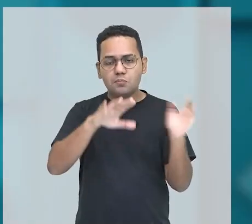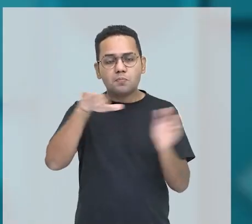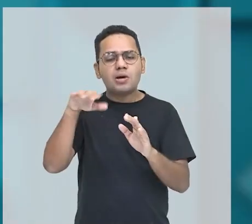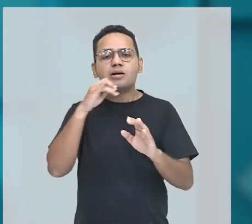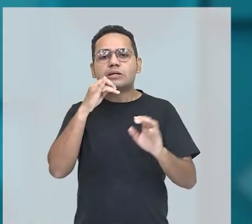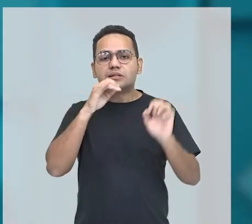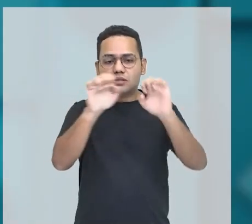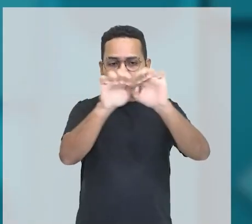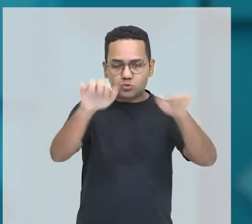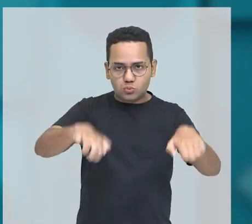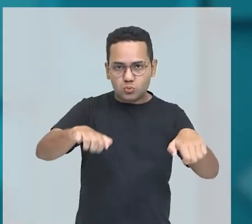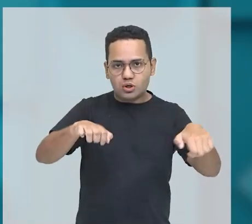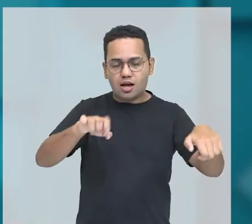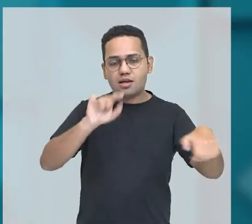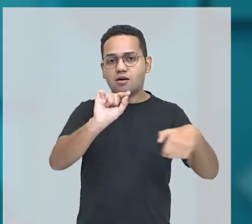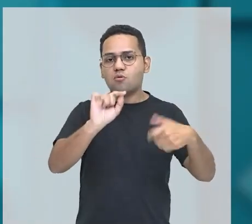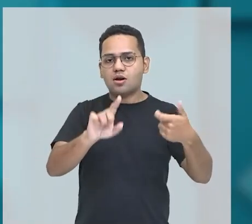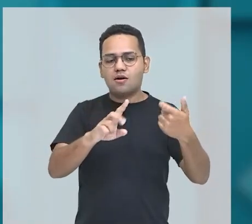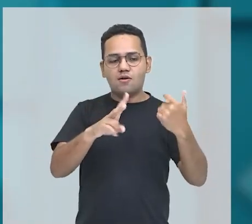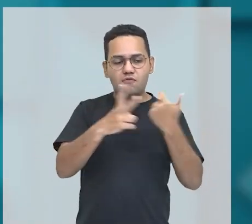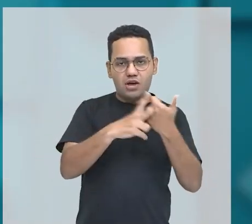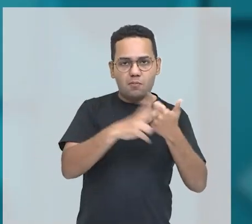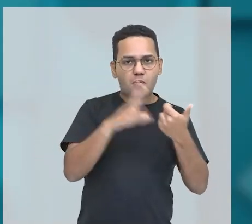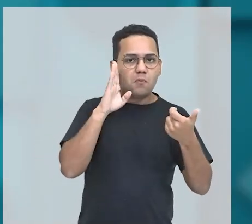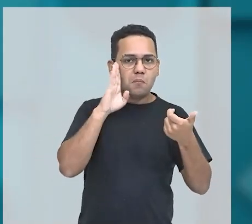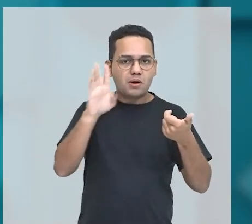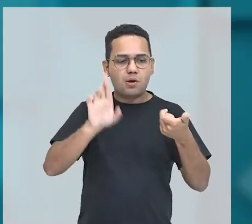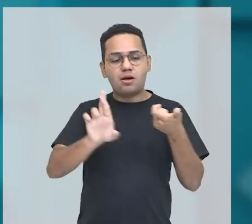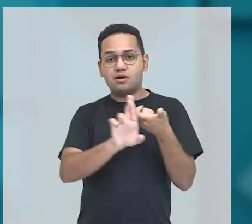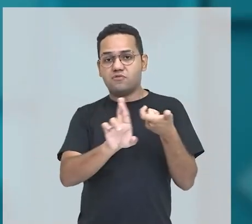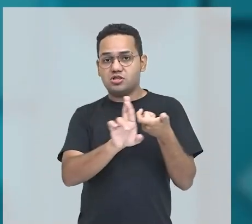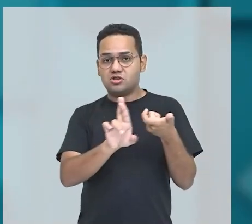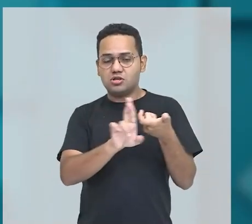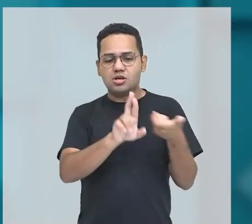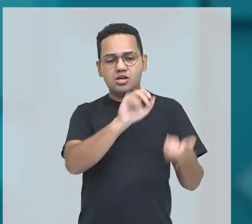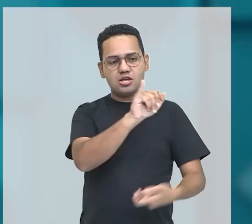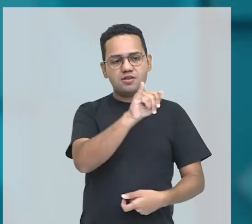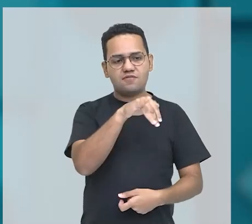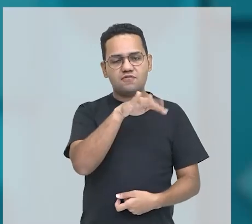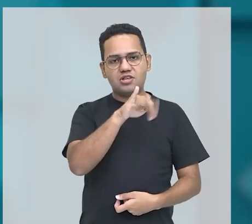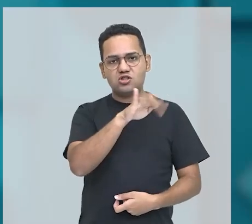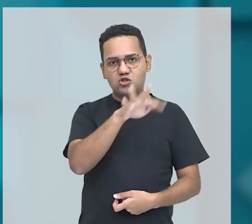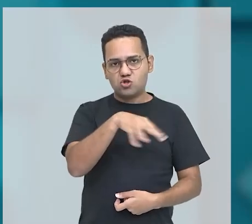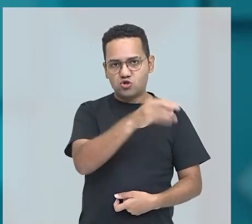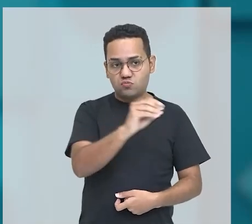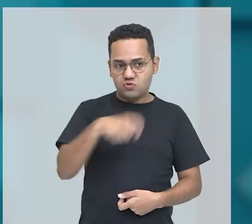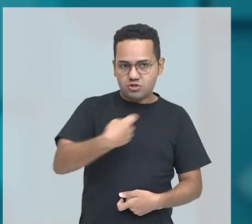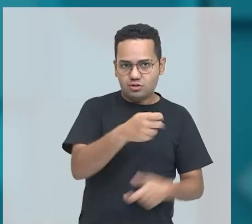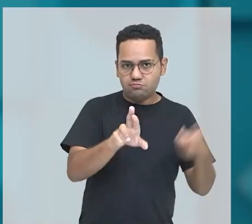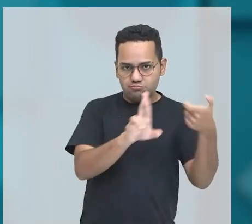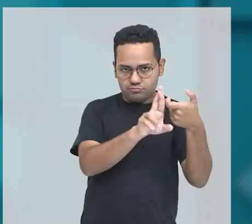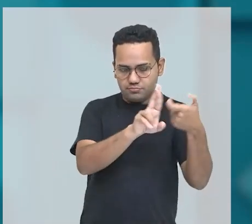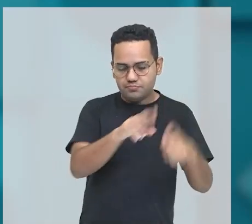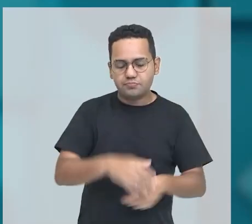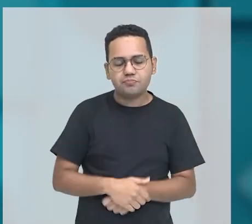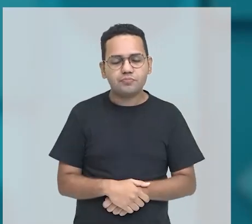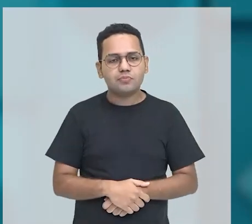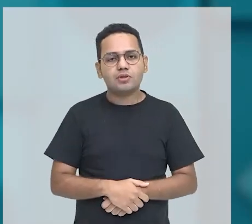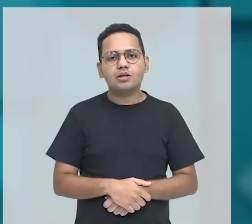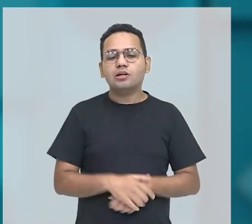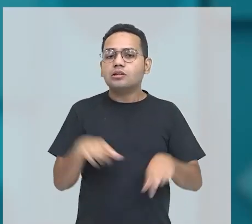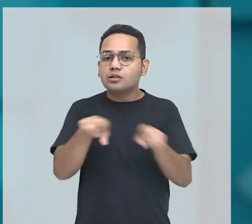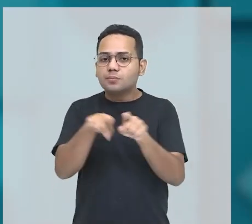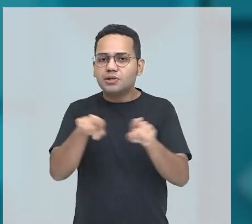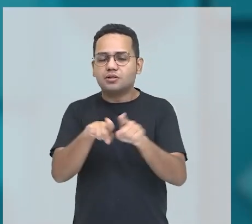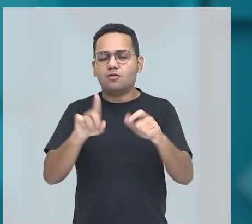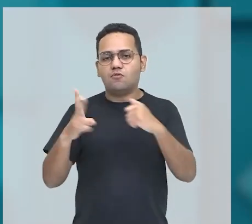2 está sempre no infinitivo, e eu tenho um verbo auxiliar, que é o verbo modal. Esse verbo modal ele vai trazer uma